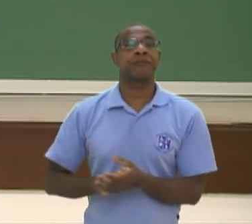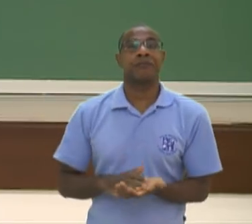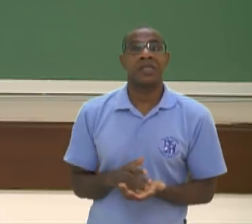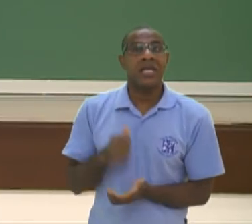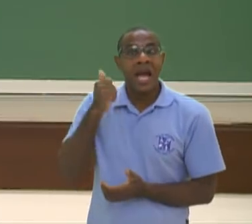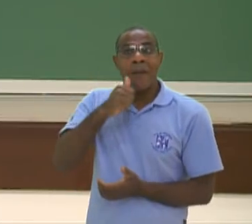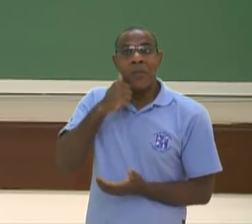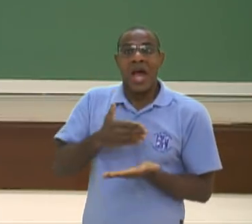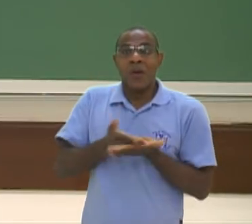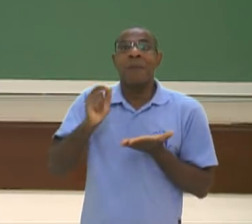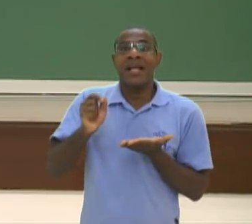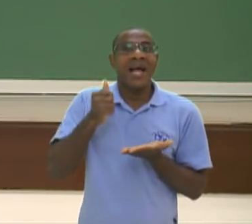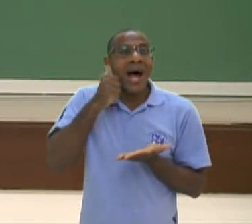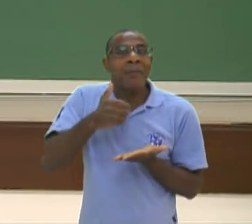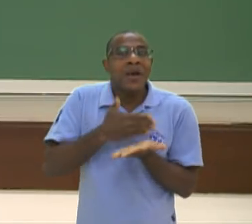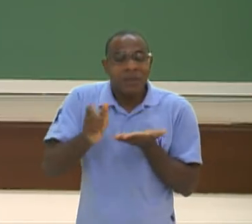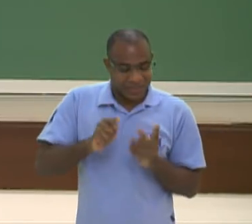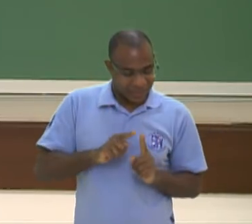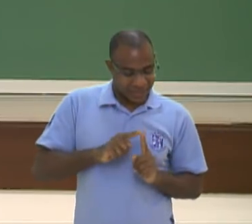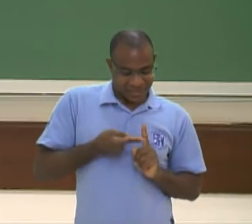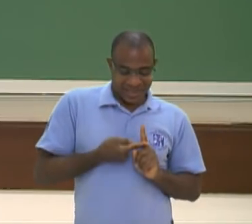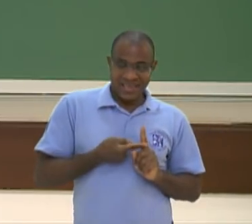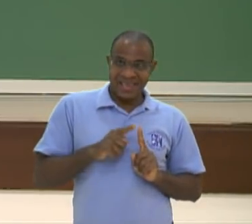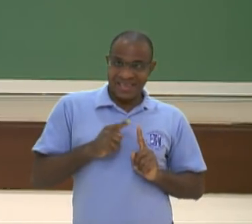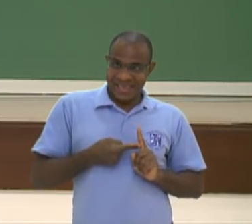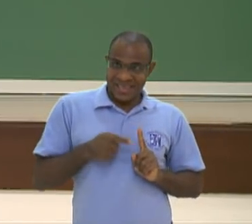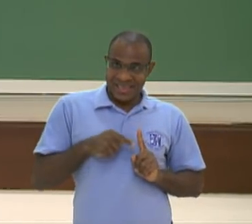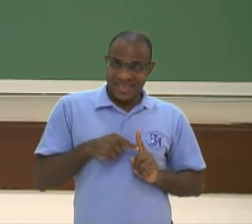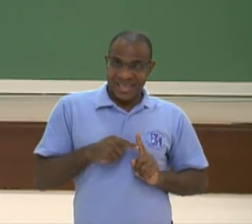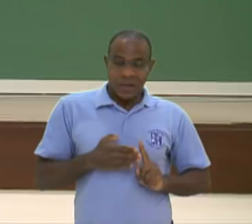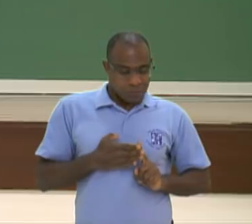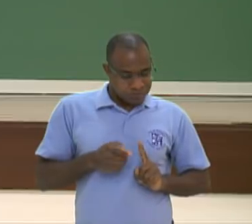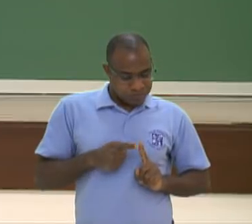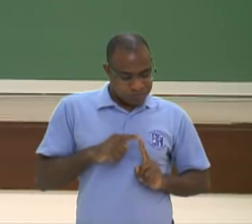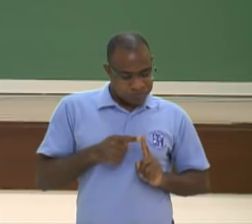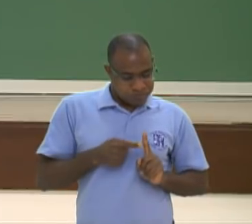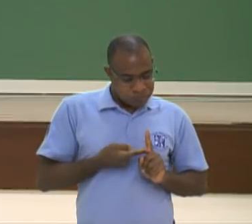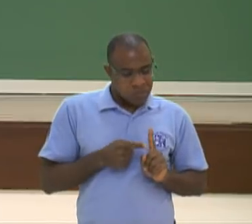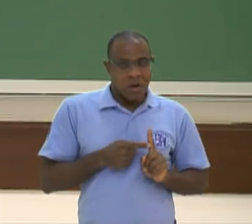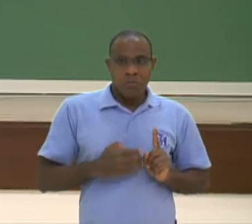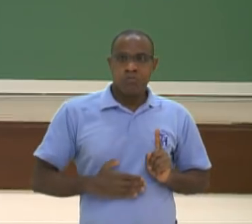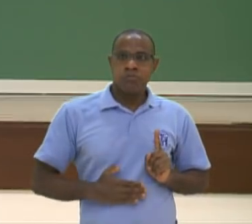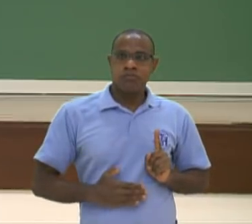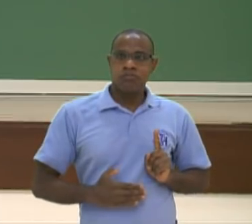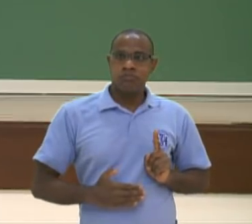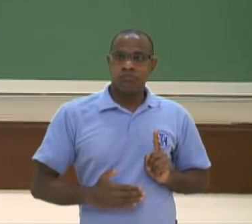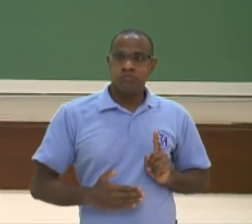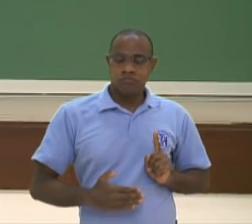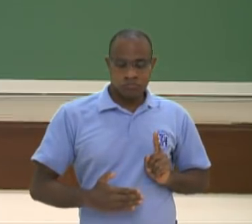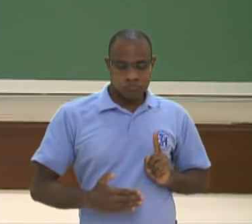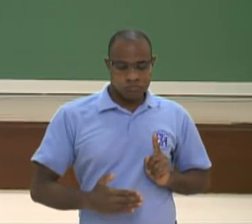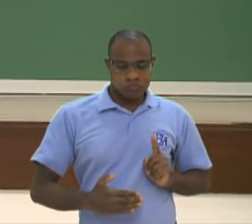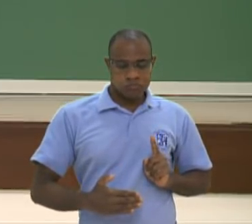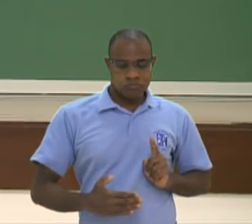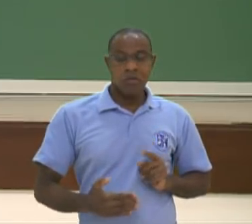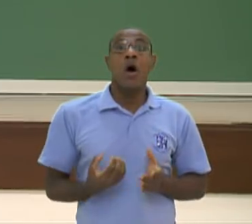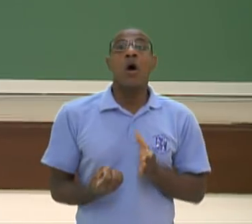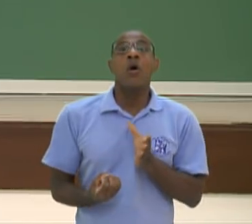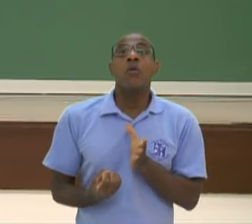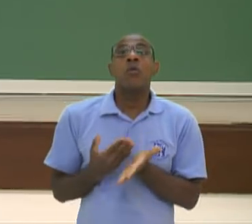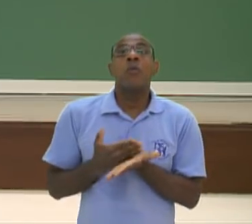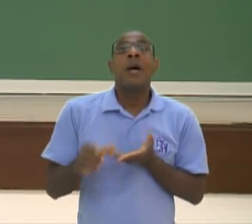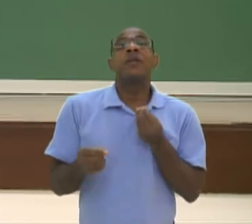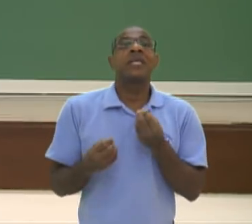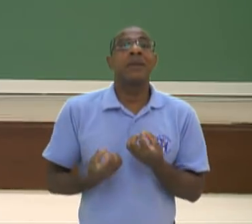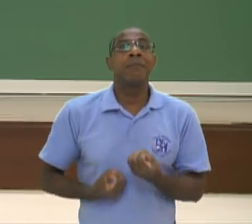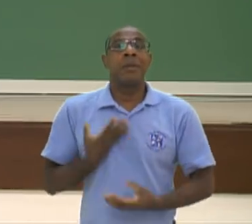hipófise localizada lá no hipotálamo, dentro do cérebro, vai fazer com que ela passe a produzir prolactina.